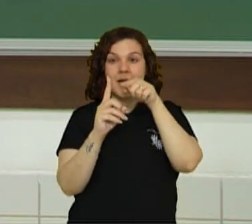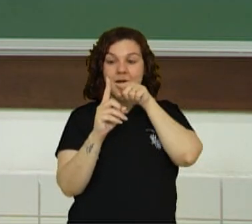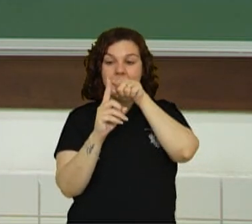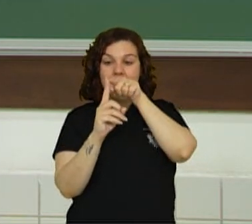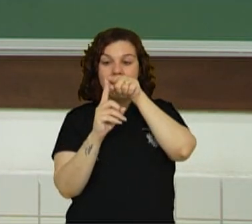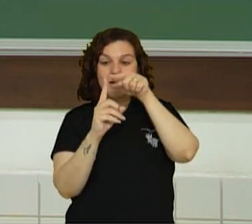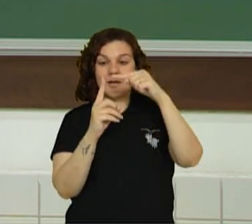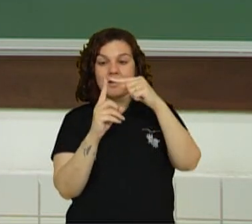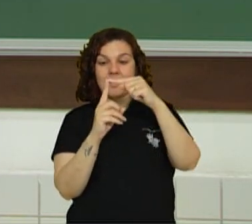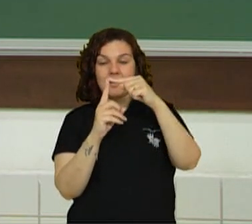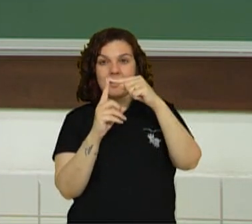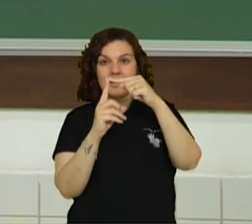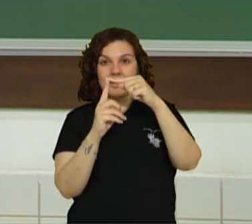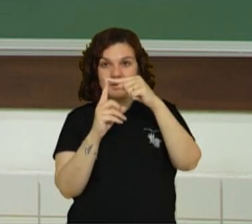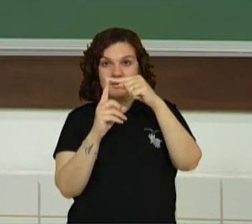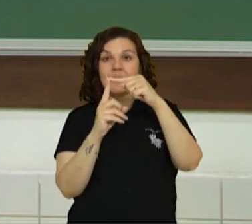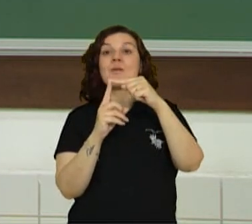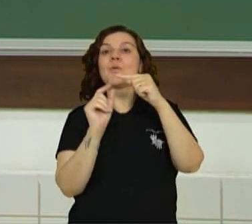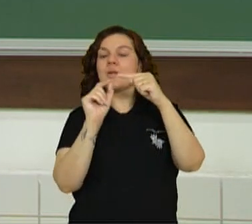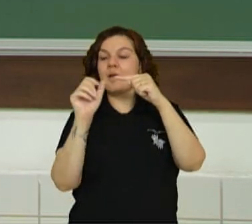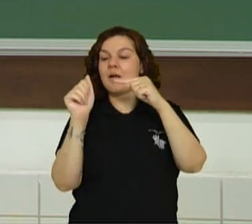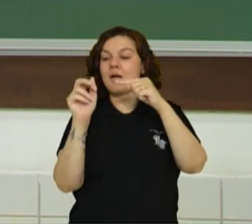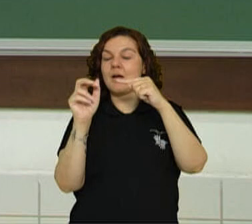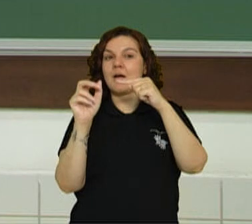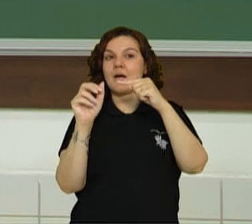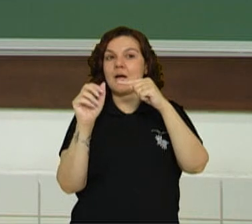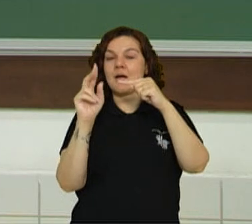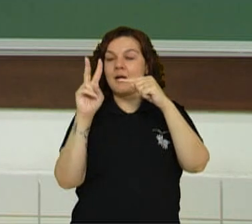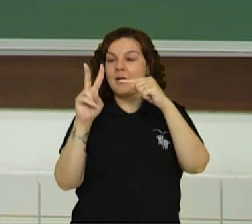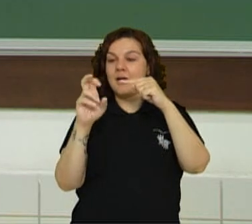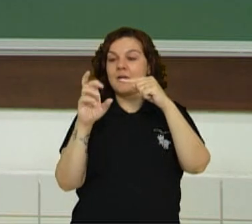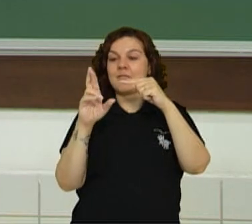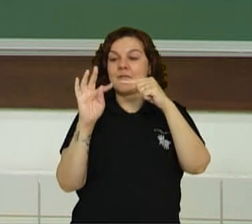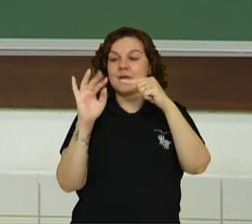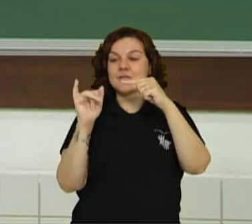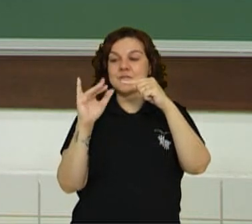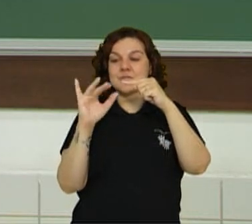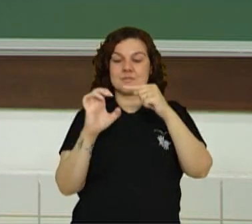liga todas as arestas de um poliedro, tá bom?